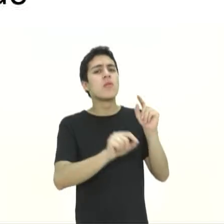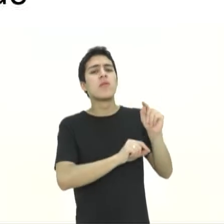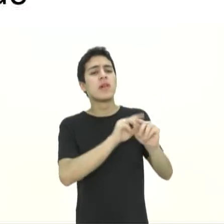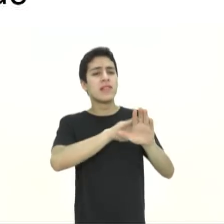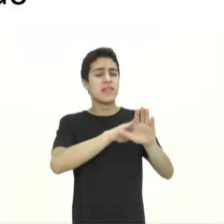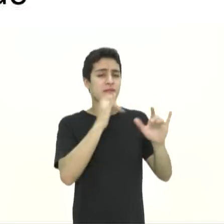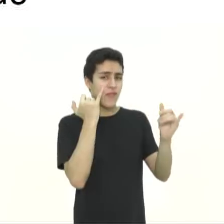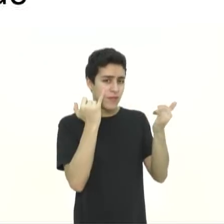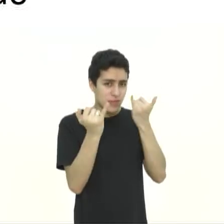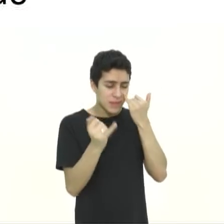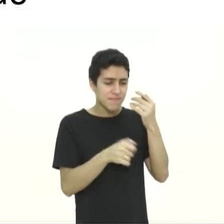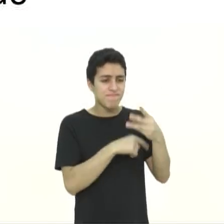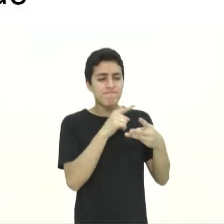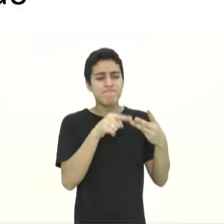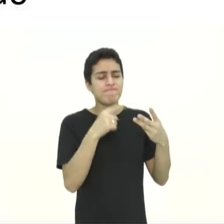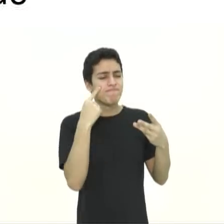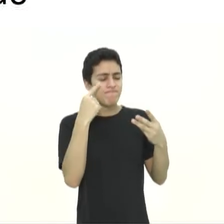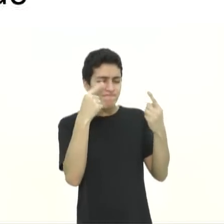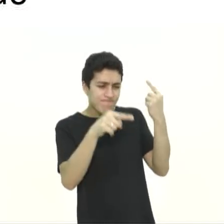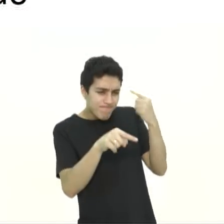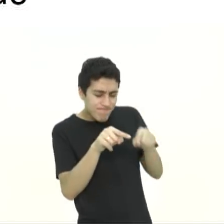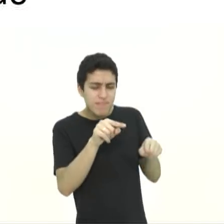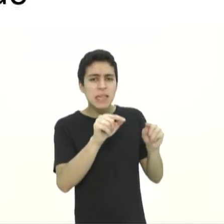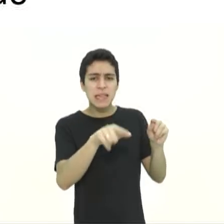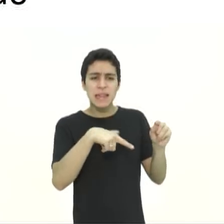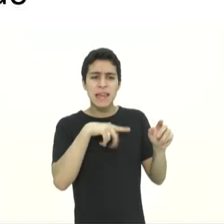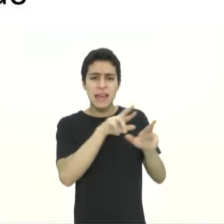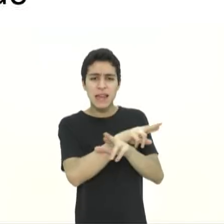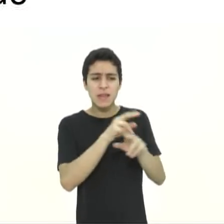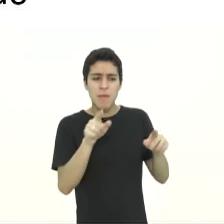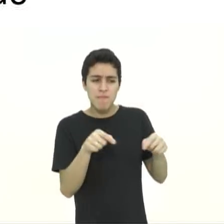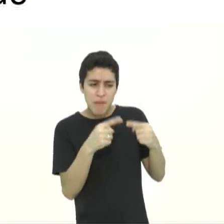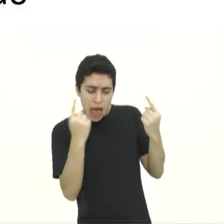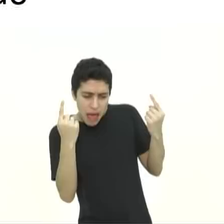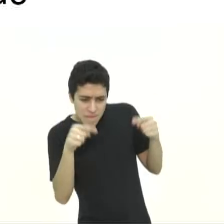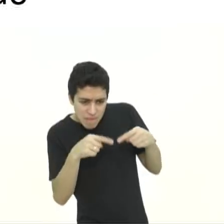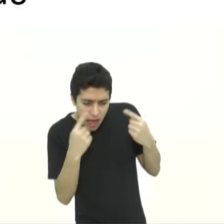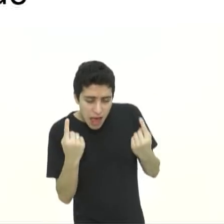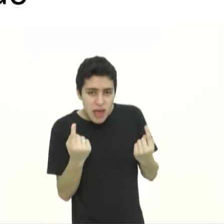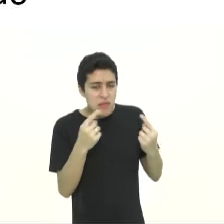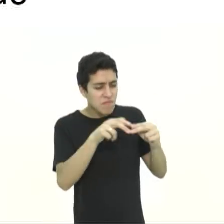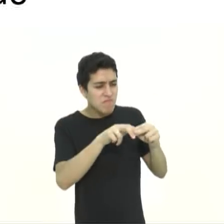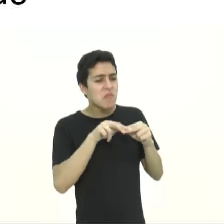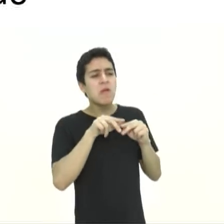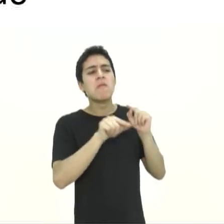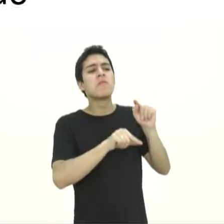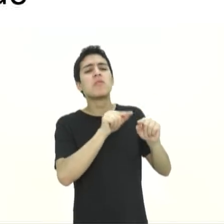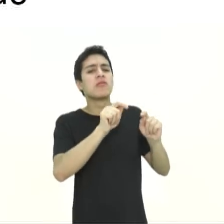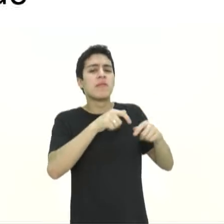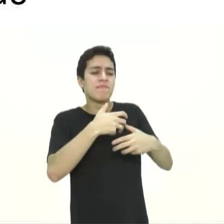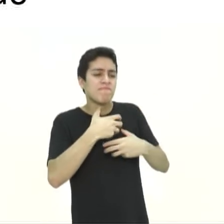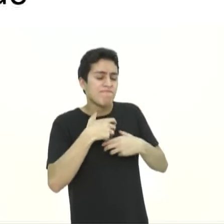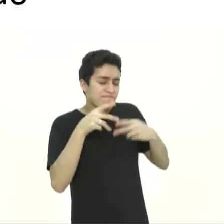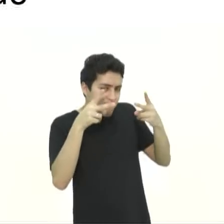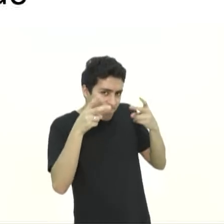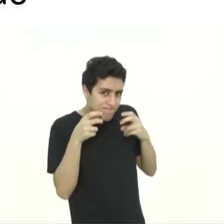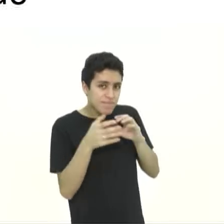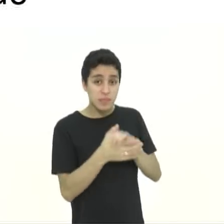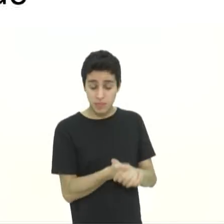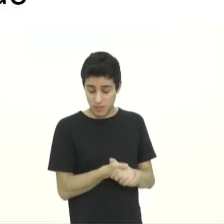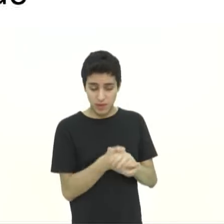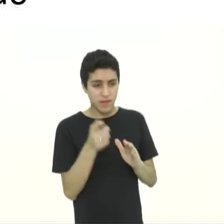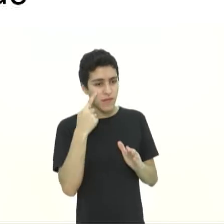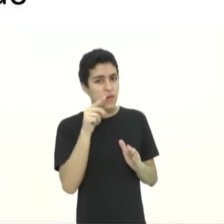implícitas, identificar relações de oposição e os sentidos provocados por elas, reconhecer o uso